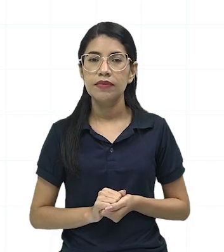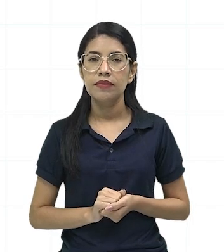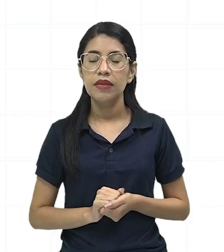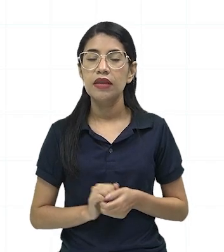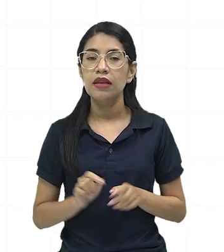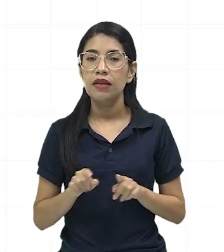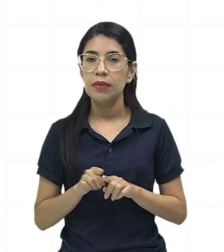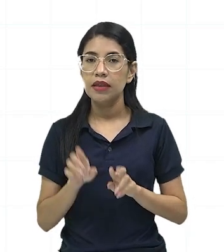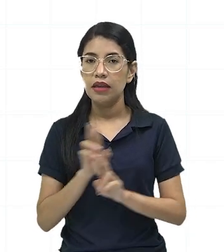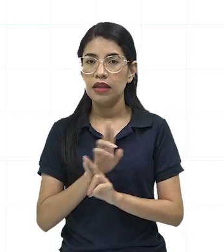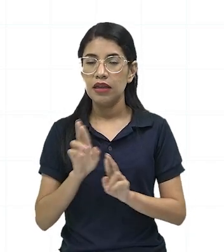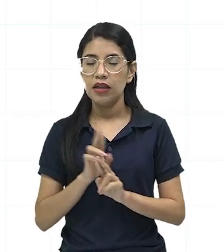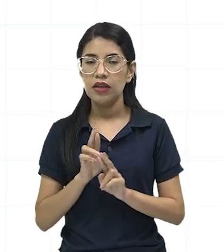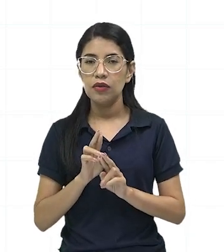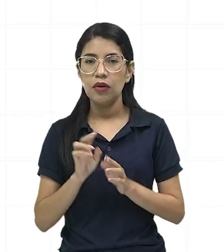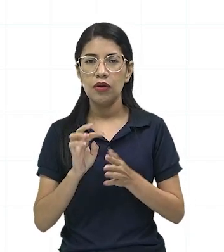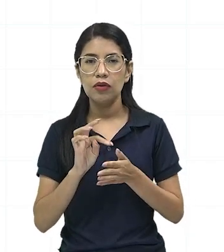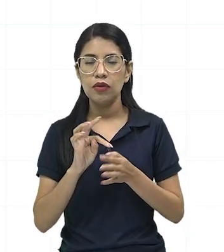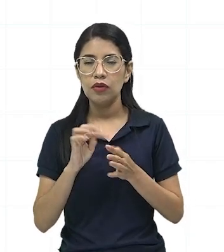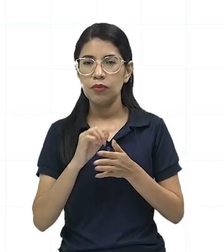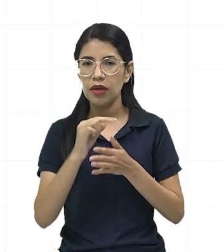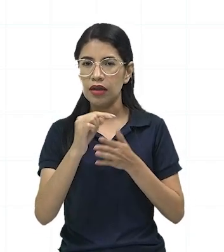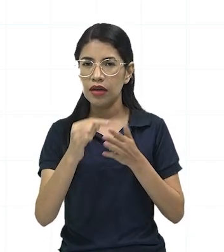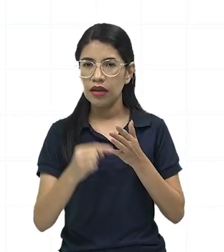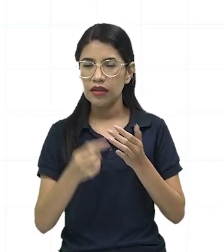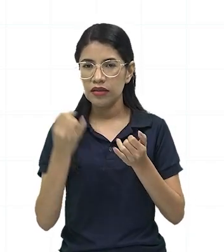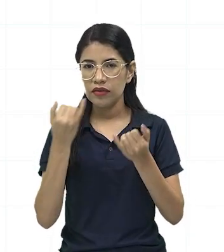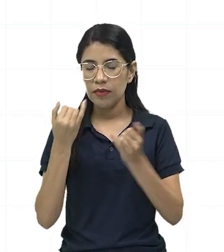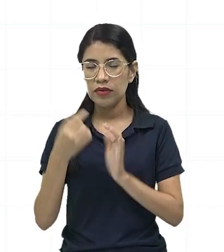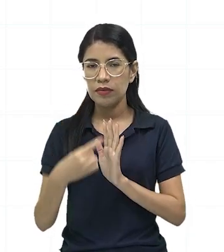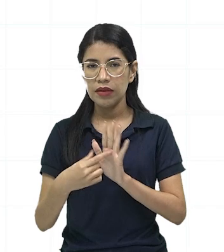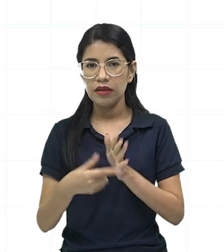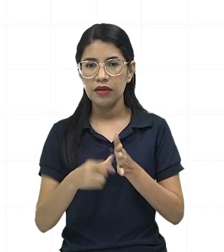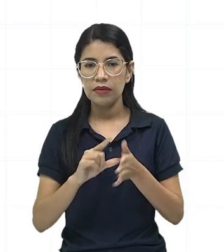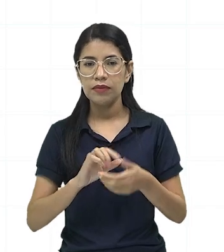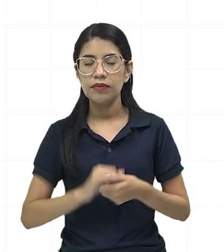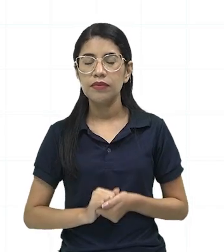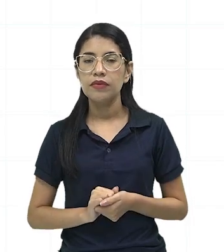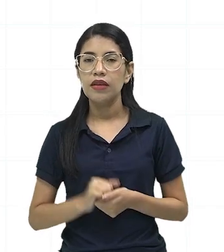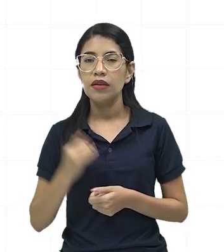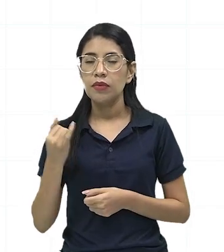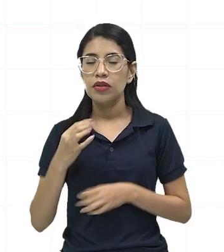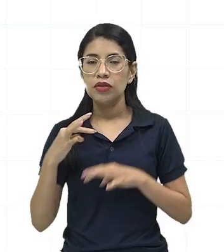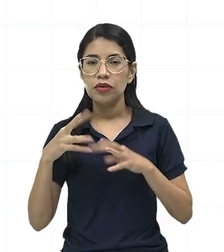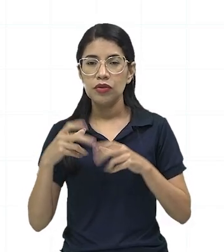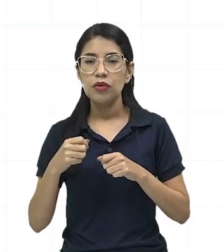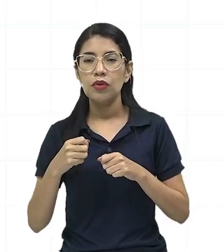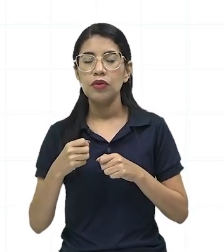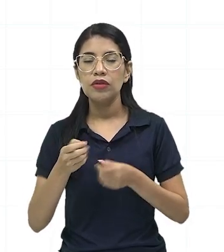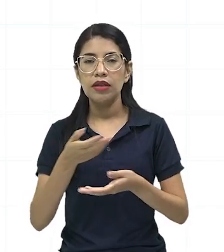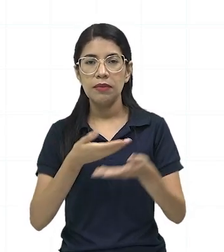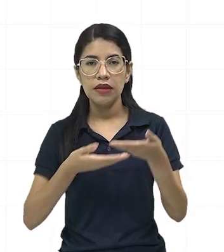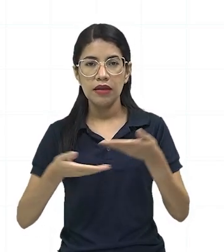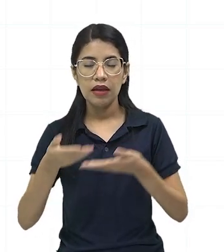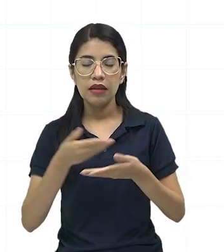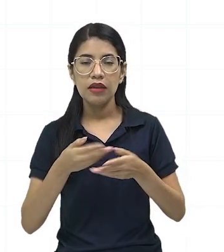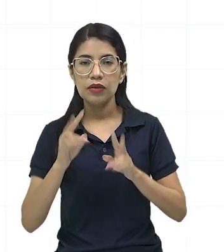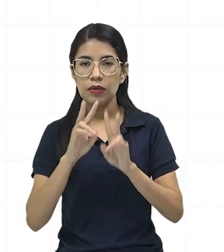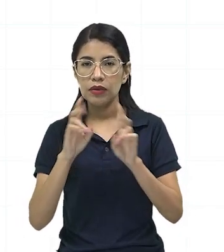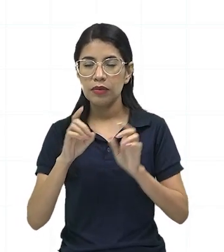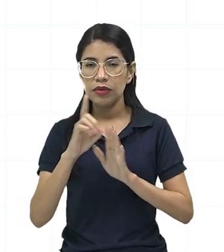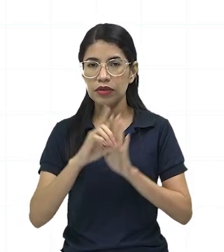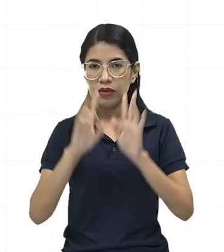a relação com tudo que foi dito antes, é importante que todos nós falemos sobre direitos humanos e trabalhemos juntos para garantir que eles